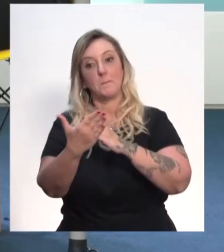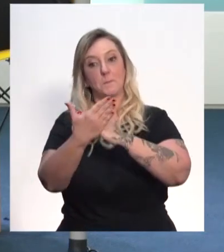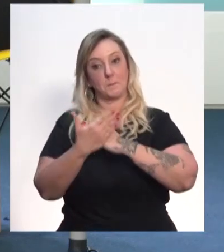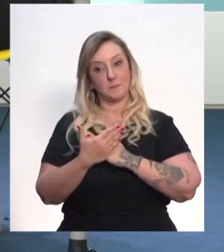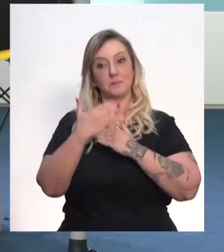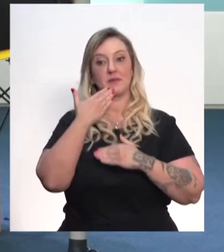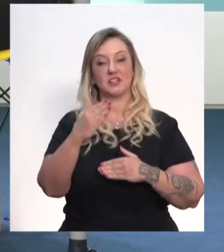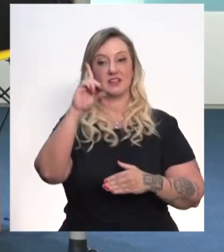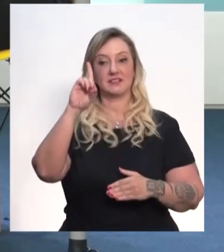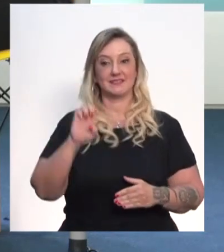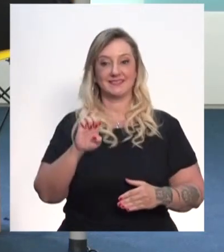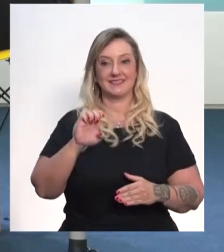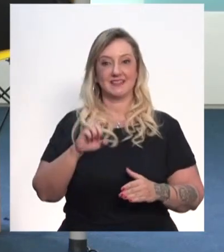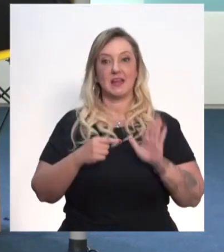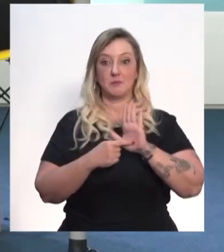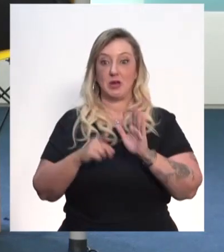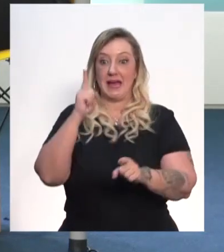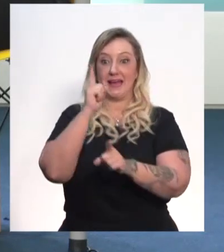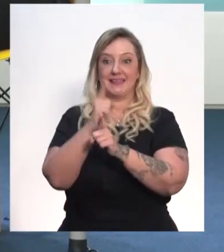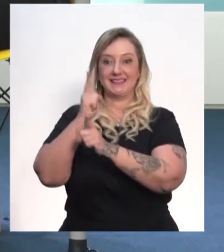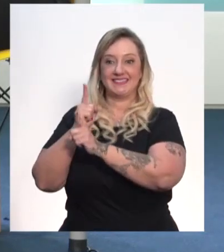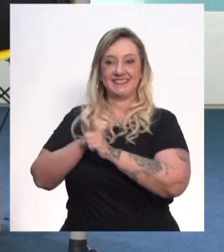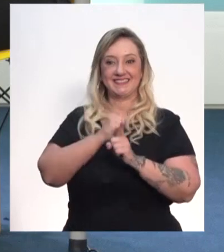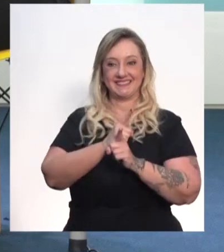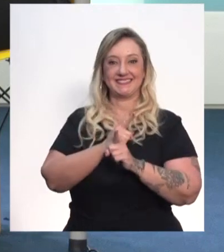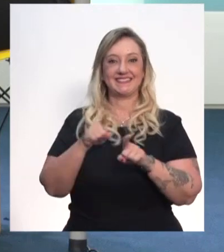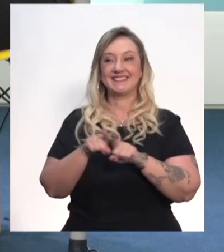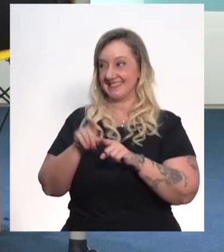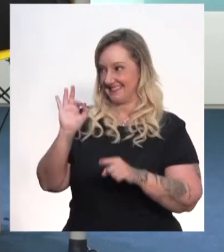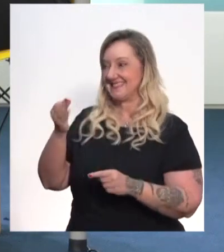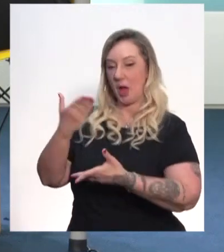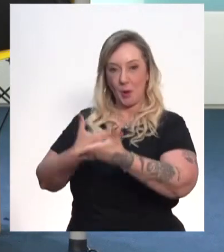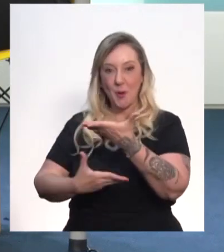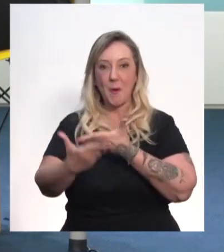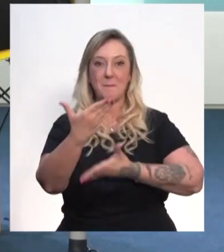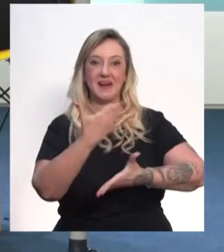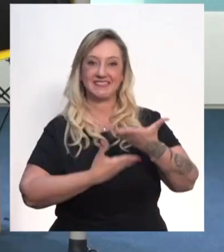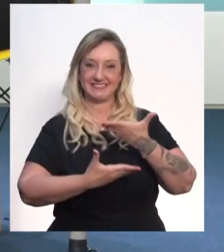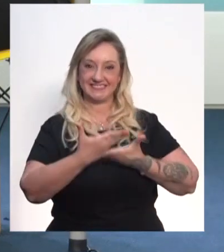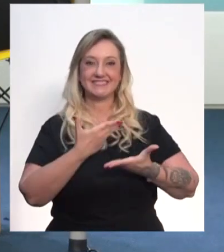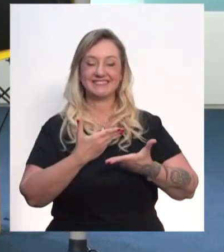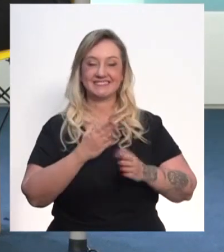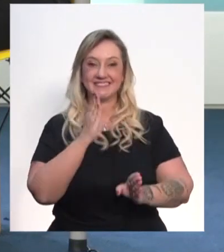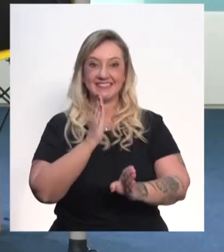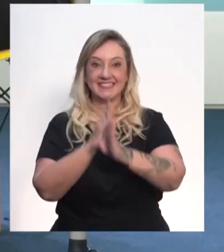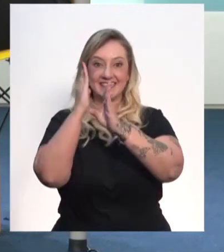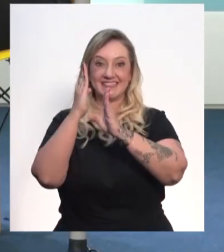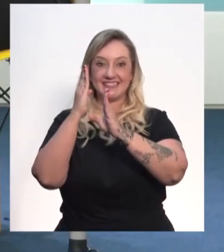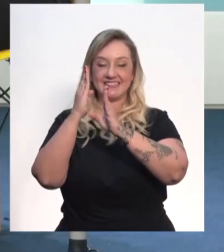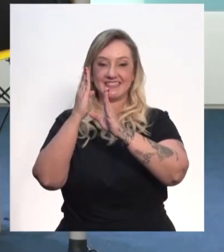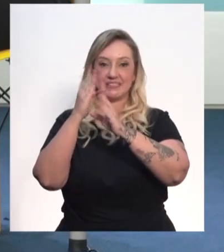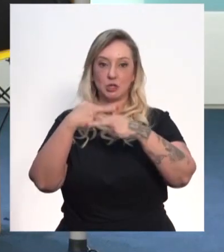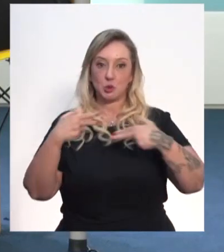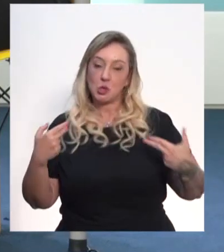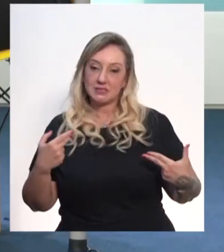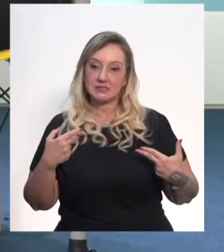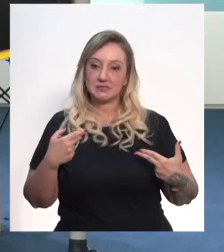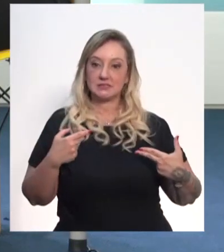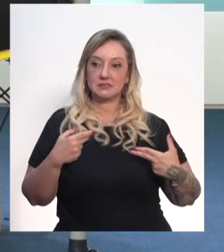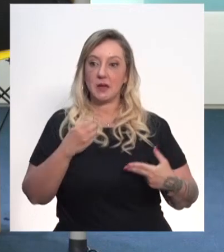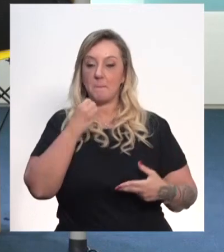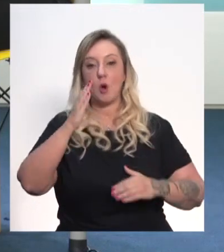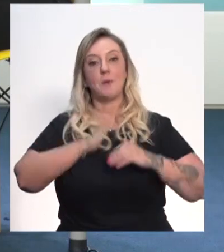sua equipe. Abra o Teams, selecione Equipes, selecione a equipe que